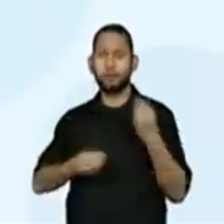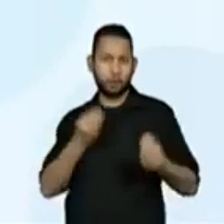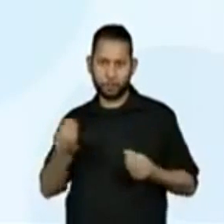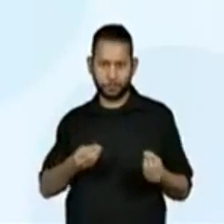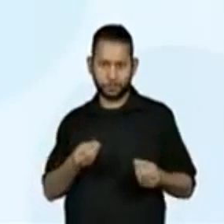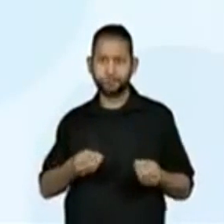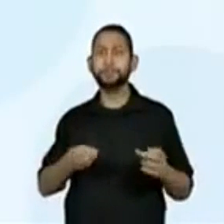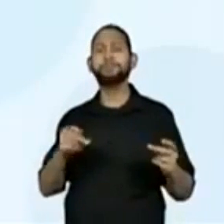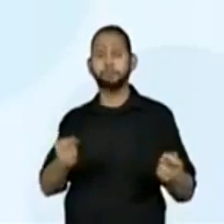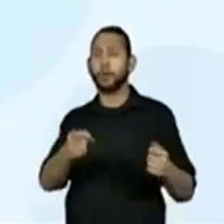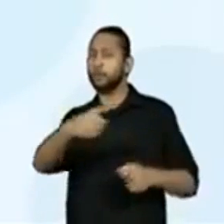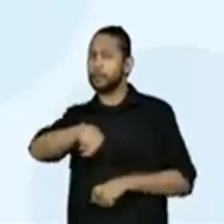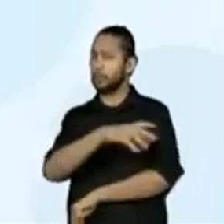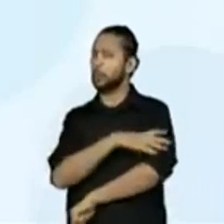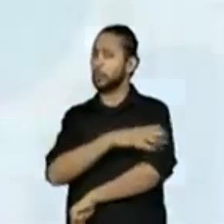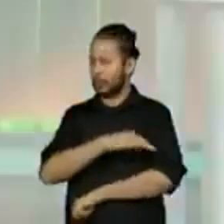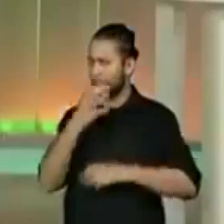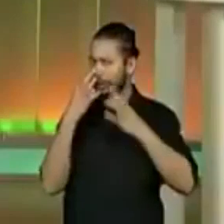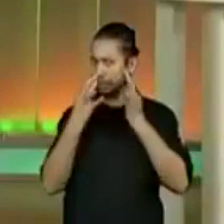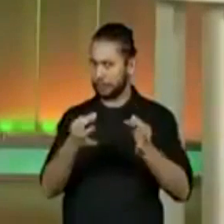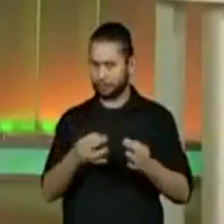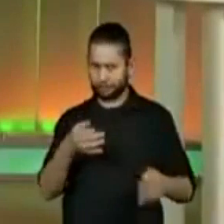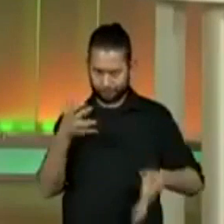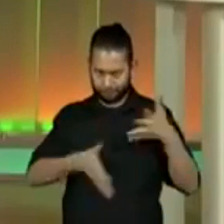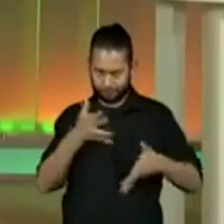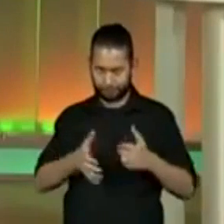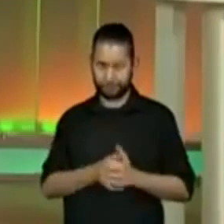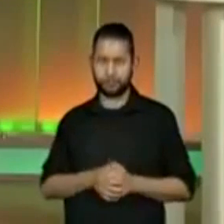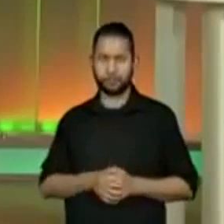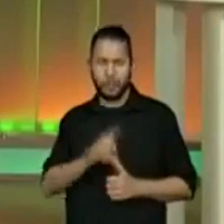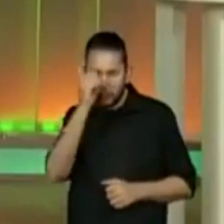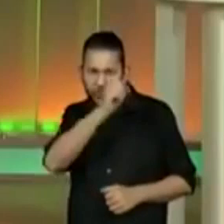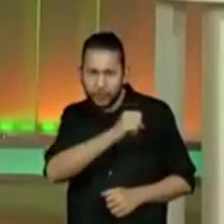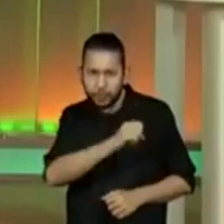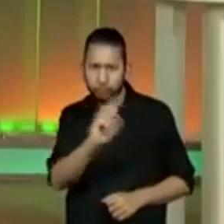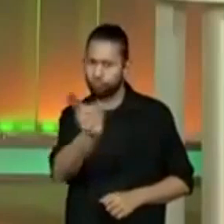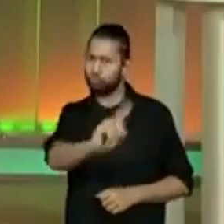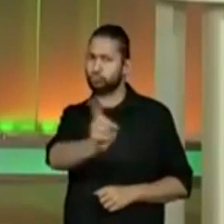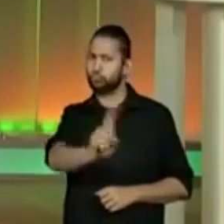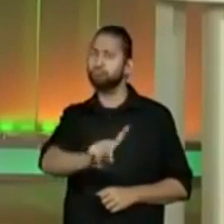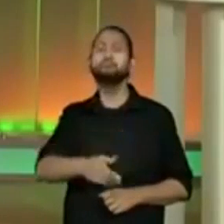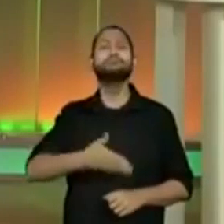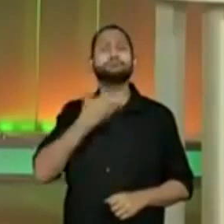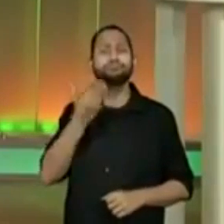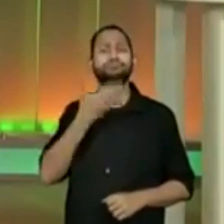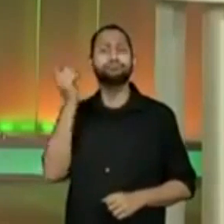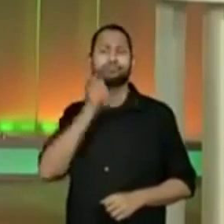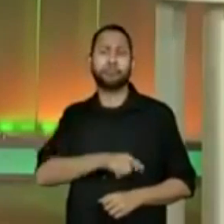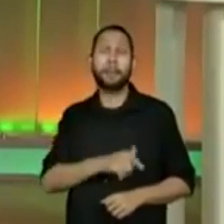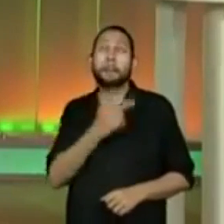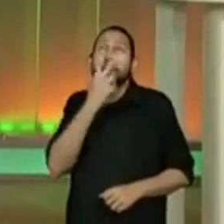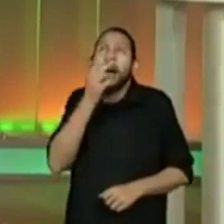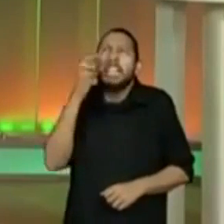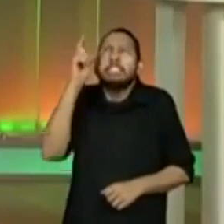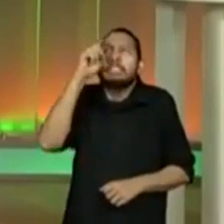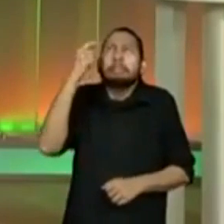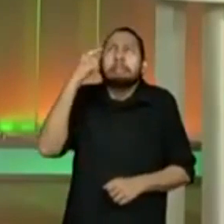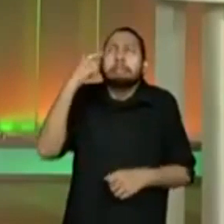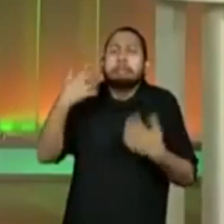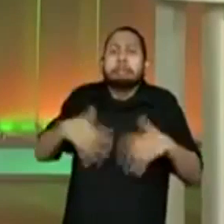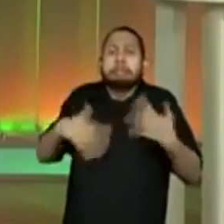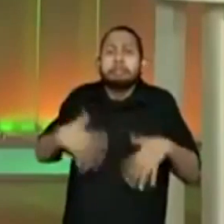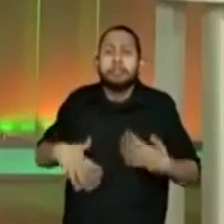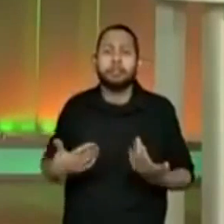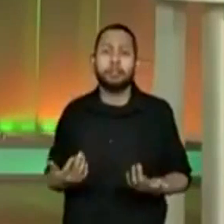lá. Prestem bastante atenção. Não é difícil. Não é difícil. Parece difícil, porque quando a gente vê o